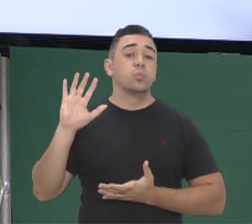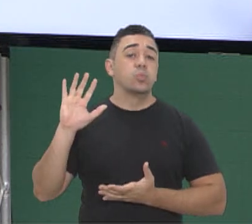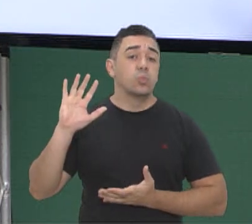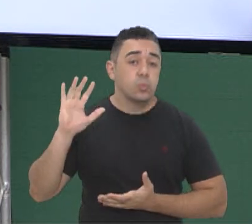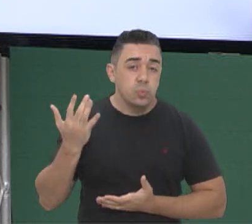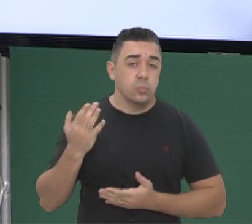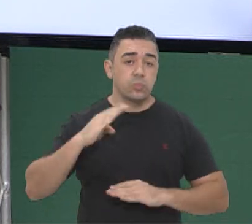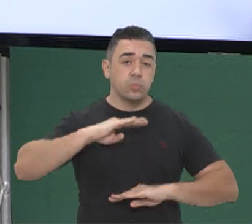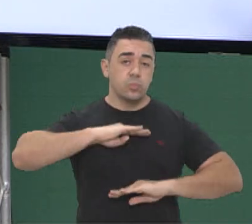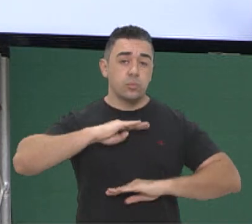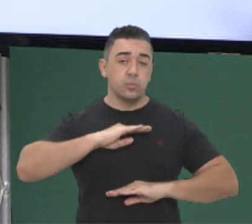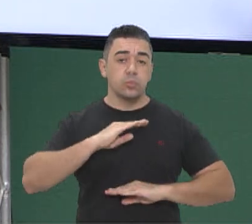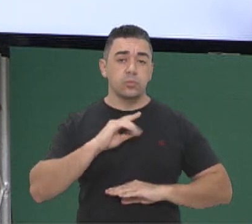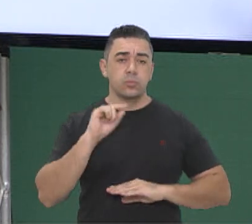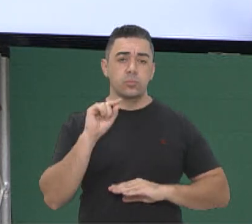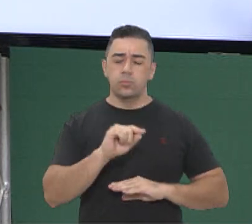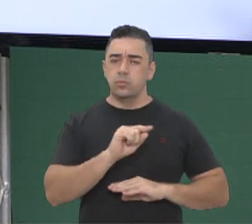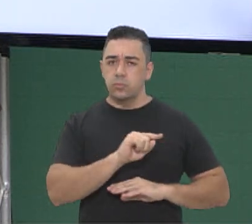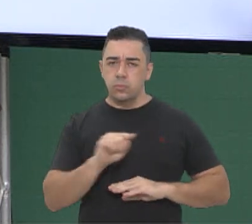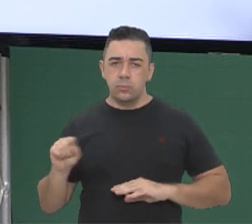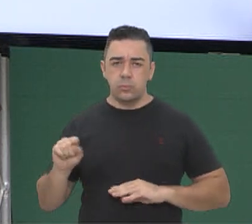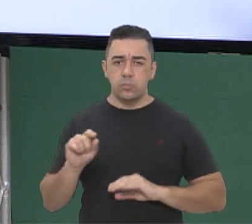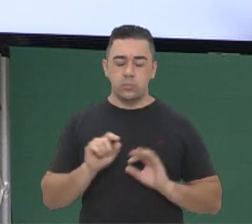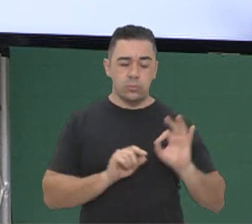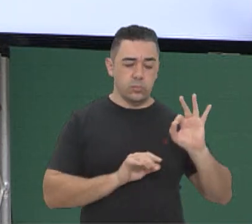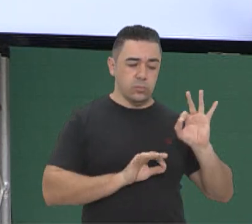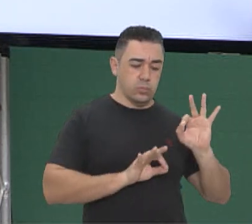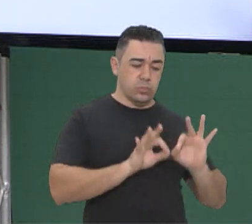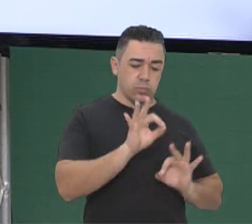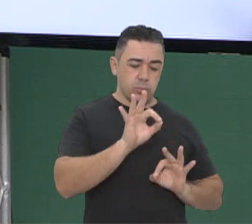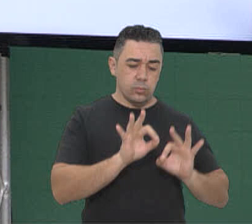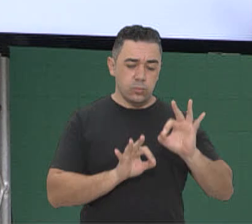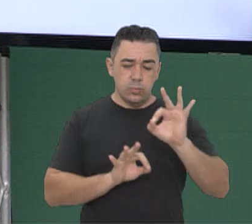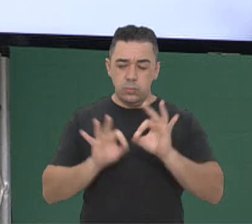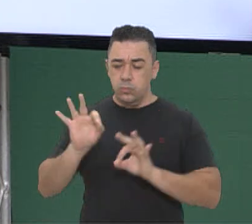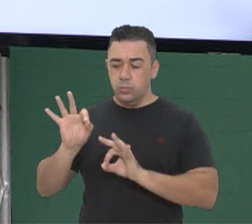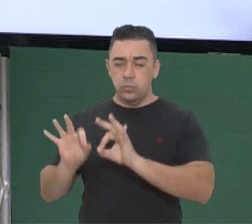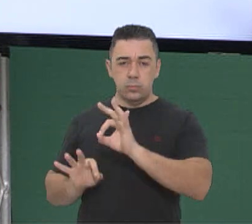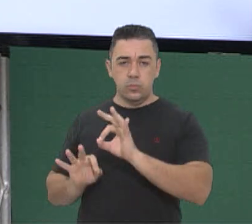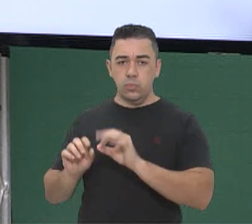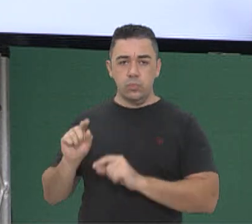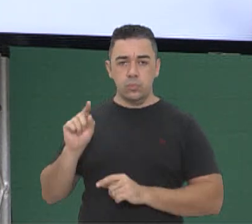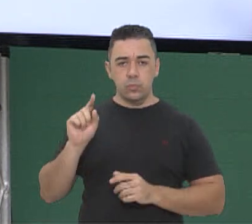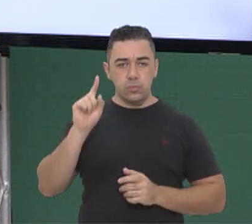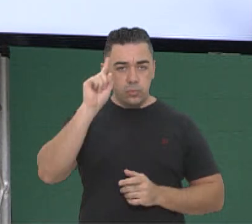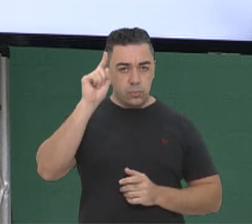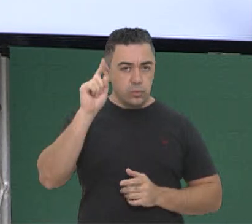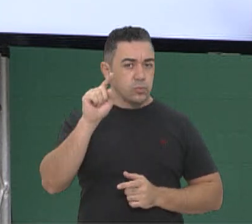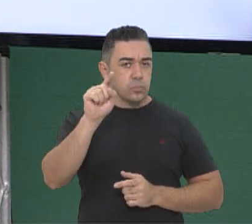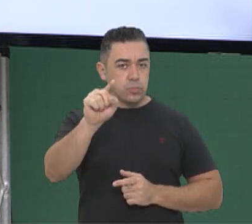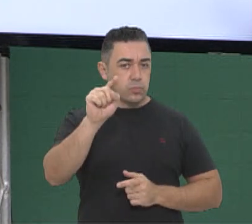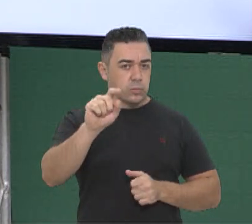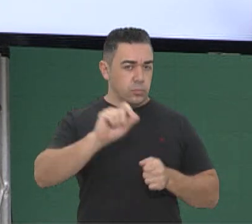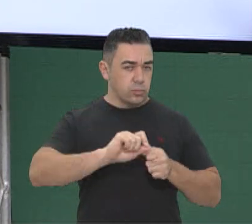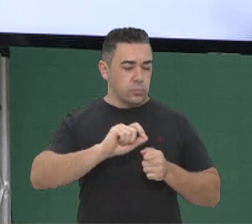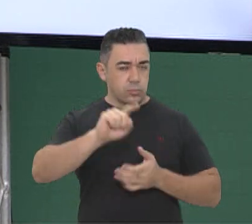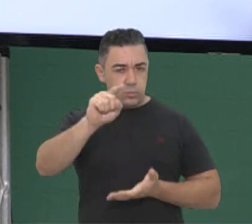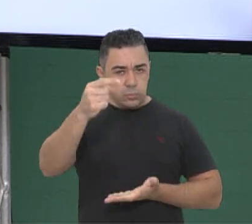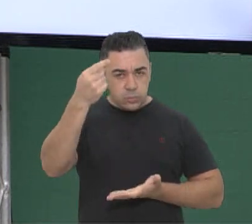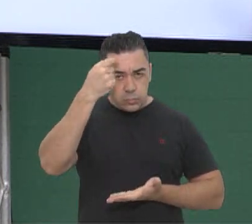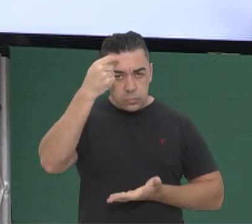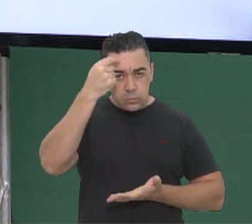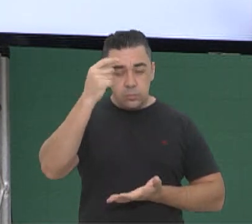situação? O Gaturro está planificando, organizando a rotina dele. O que vocês vão fazer aqui, vão pensar